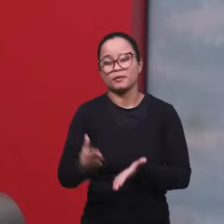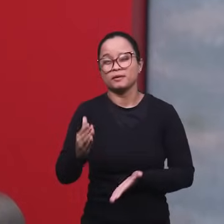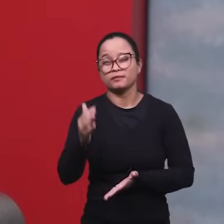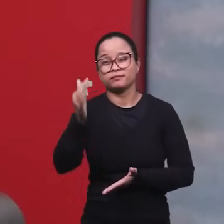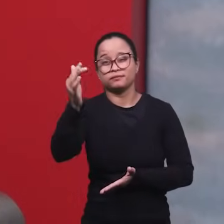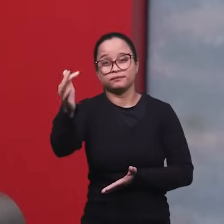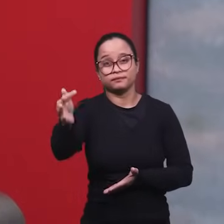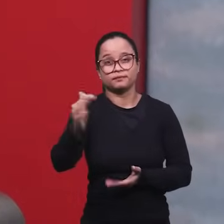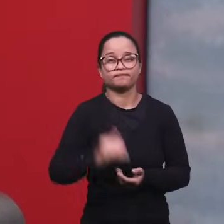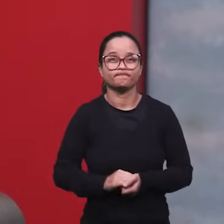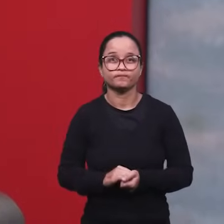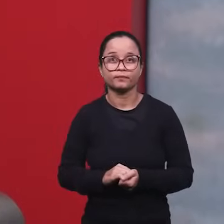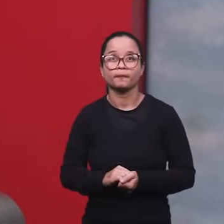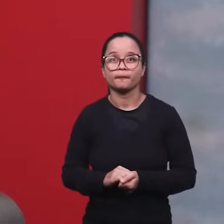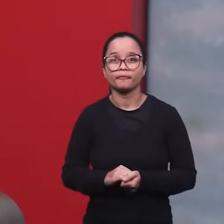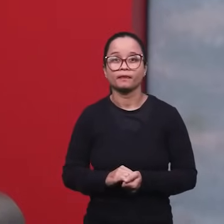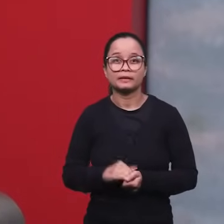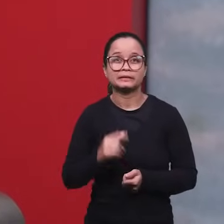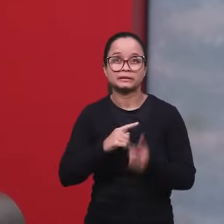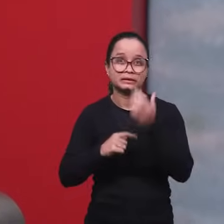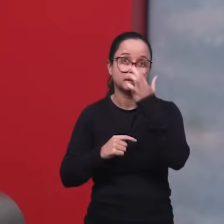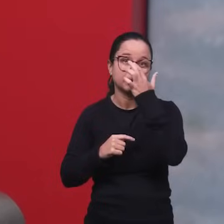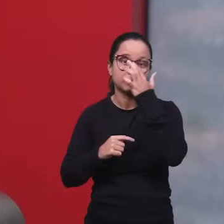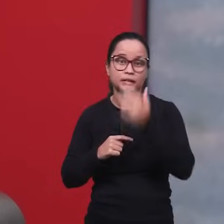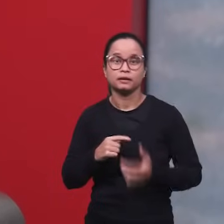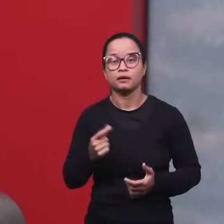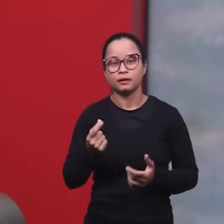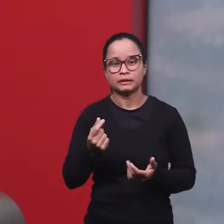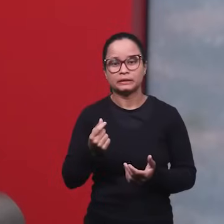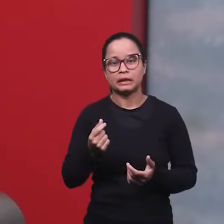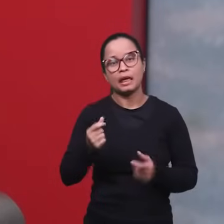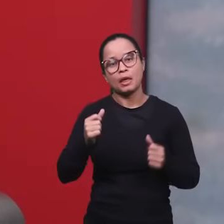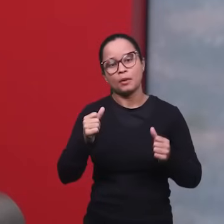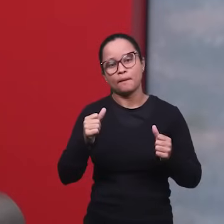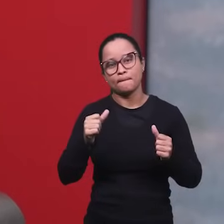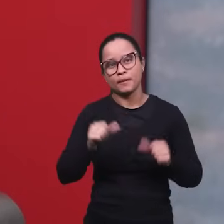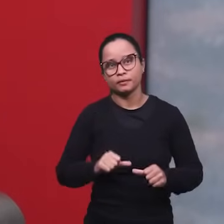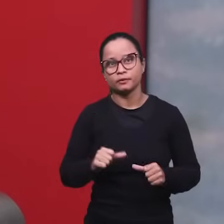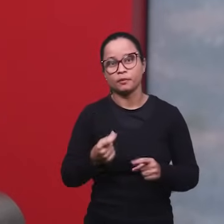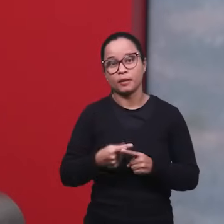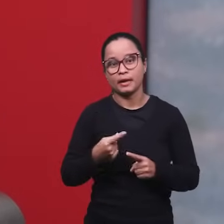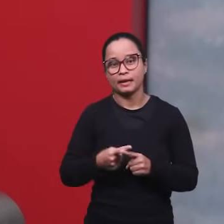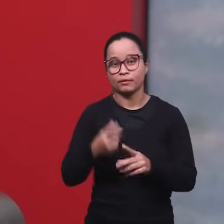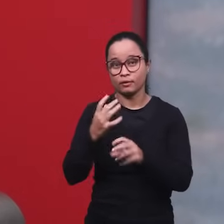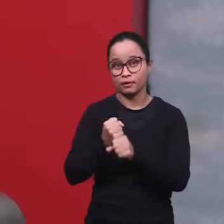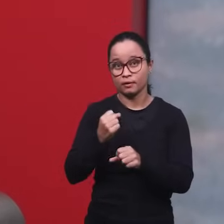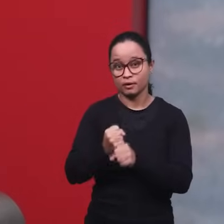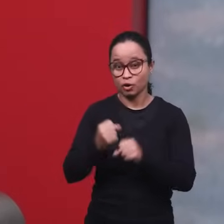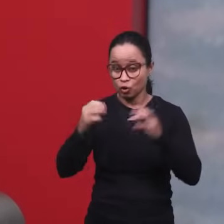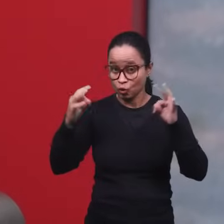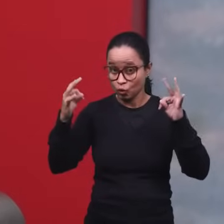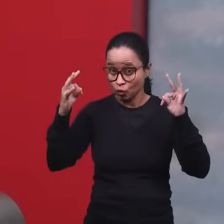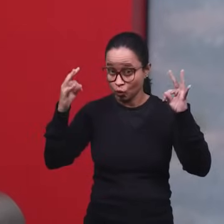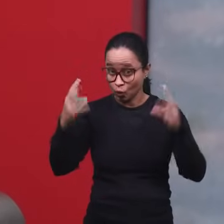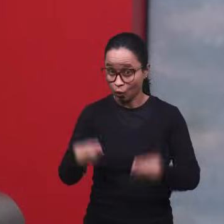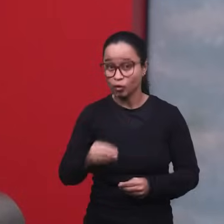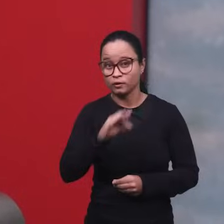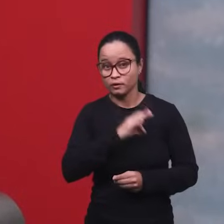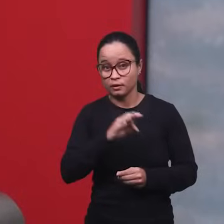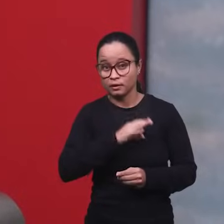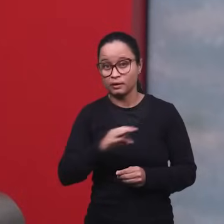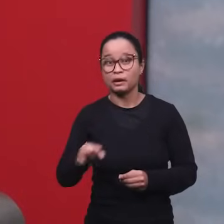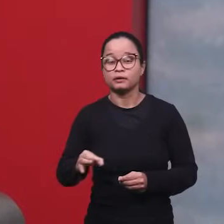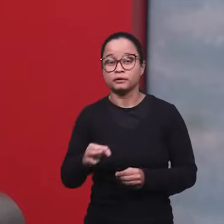frente, você vai ter um benefício mais baixo. Que a média hoje é calculado o quê? Soma todos os seus